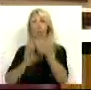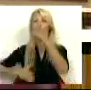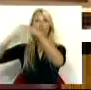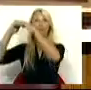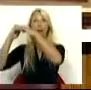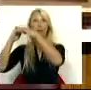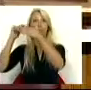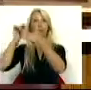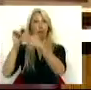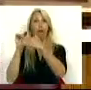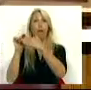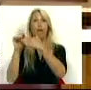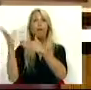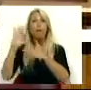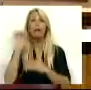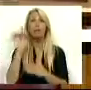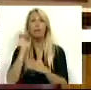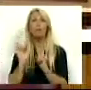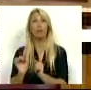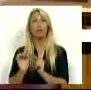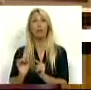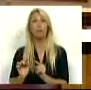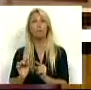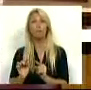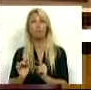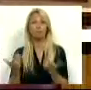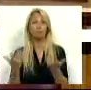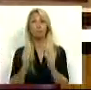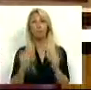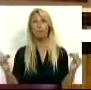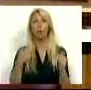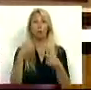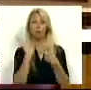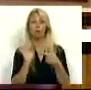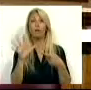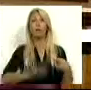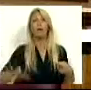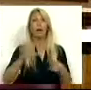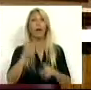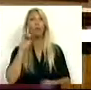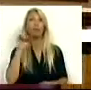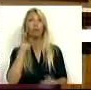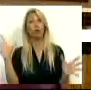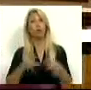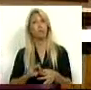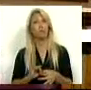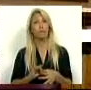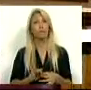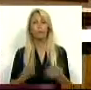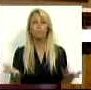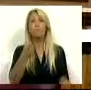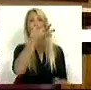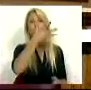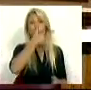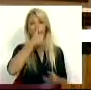estamos a falar eventualmente do mais importante no que ao nível da classificação das áreas protegidas diz respeito.